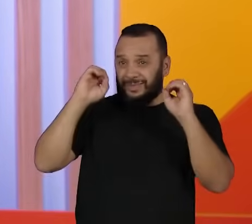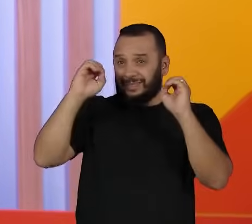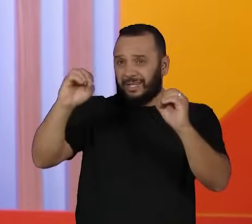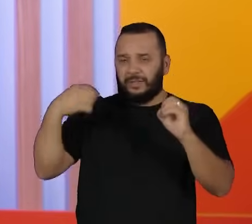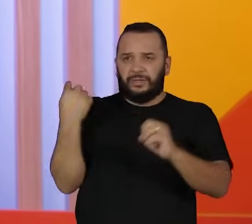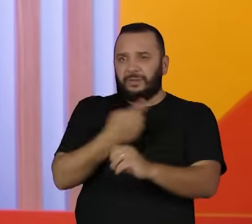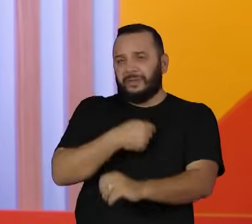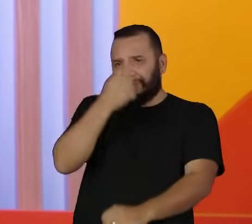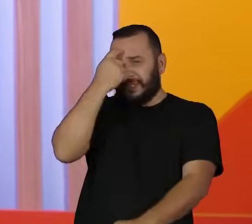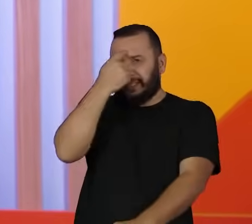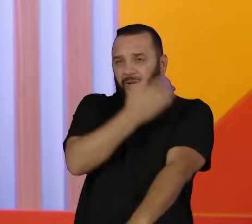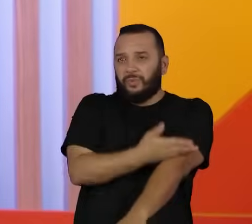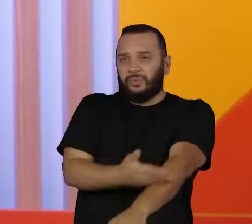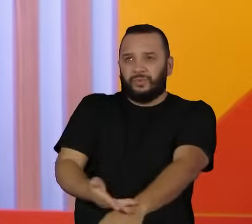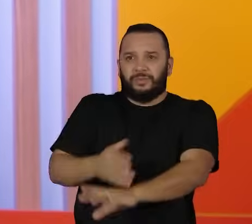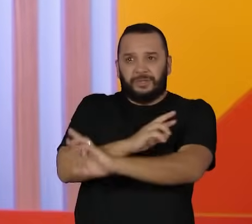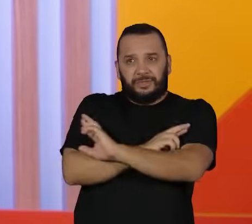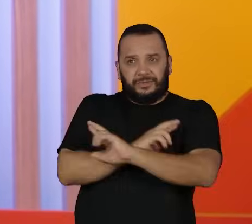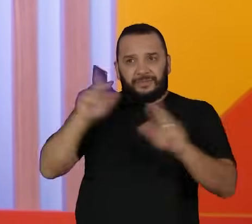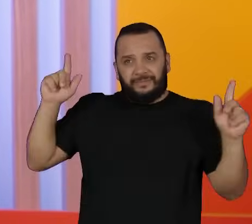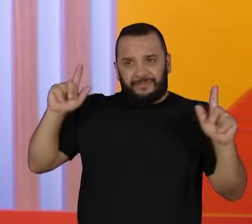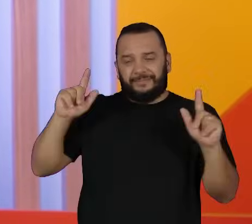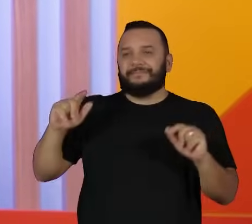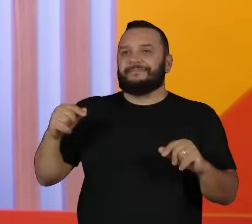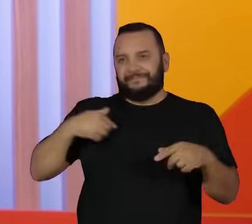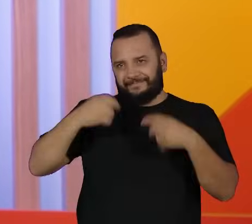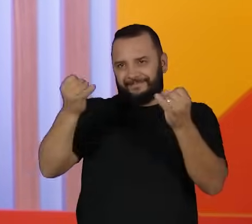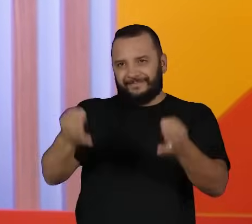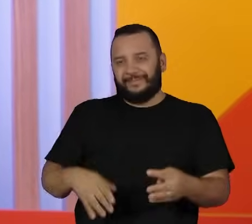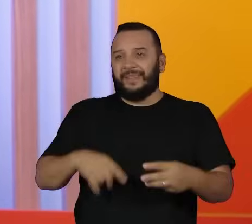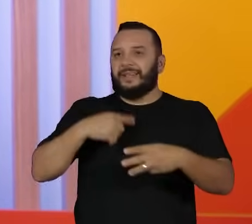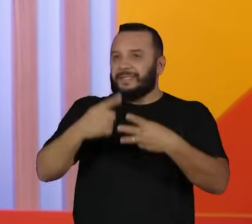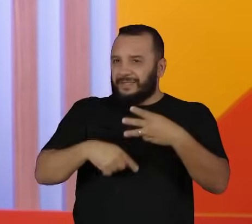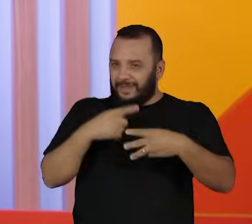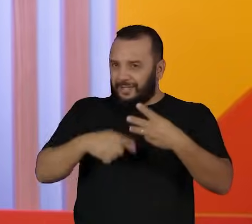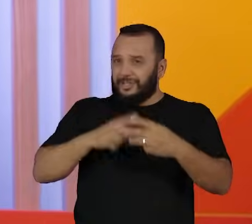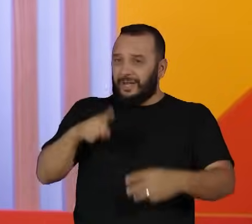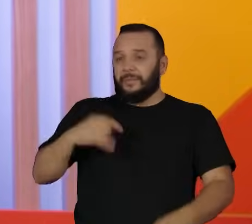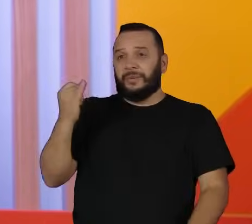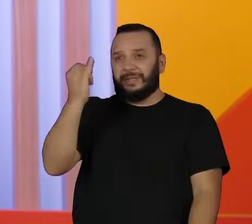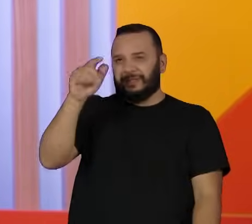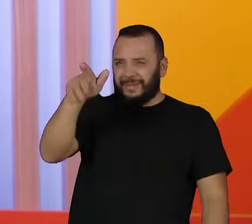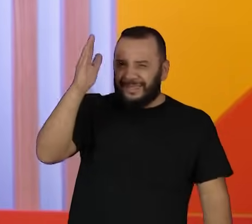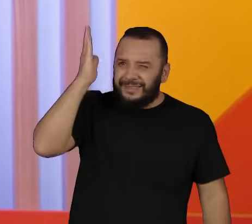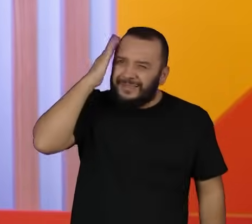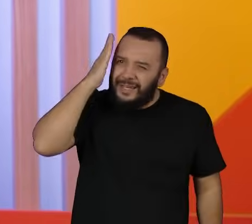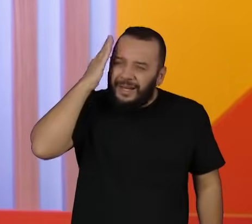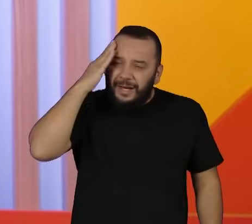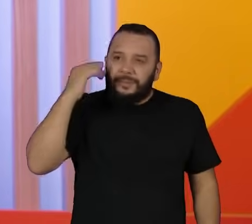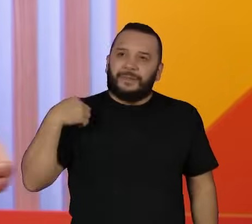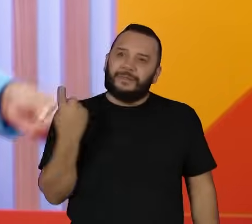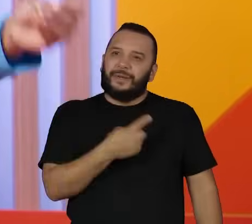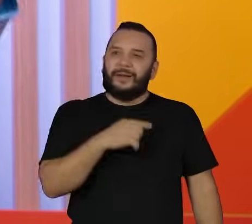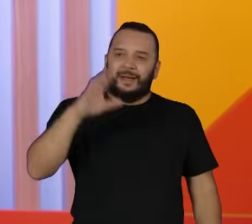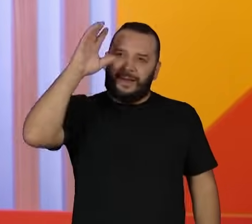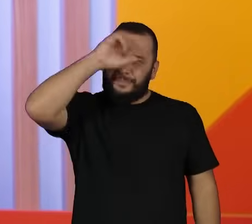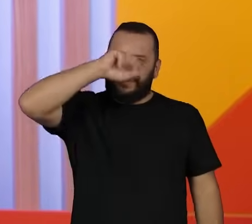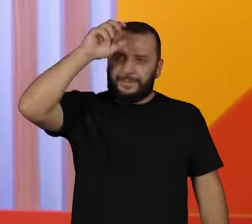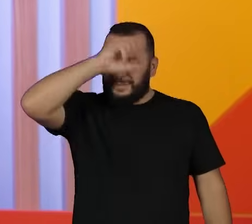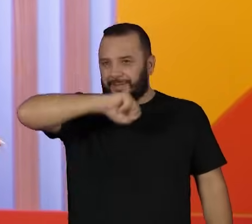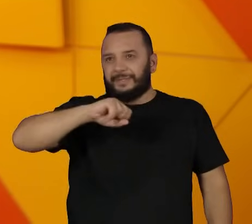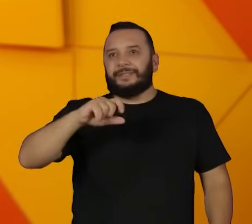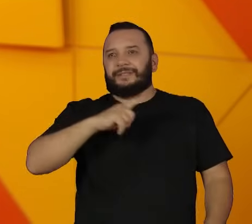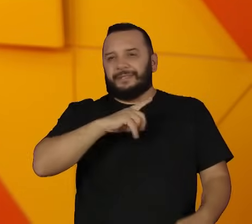esses hábitos. Então a gente falou muito aqui sobre reciclagem, que é extremamente importante. Só que sabe aquela coisa que a gente aprende em